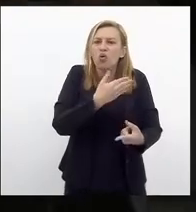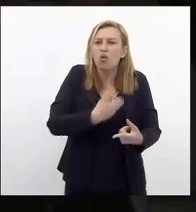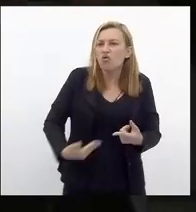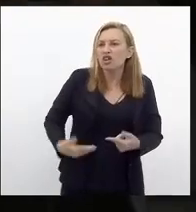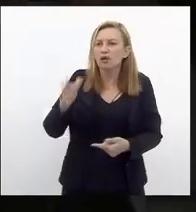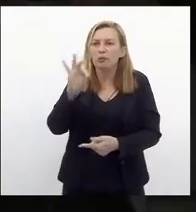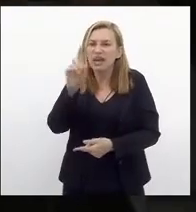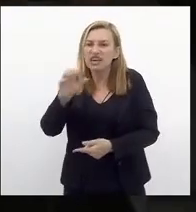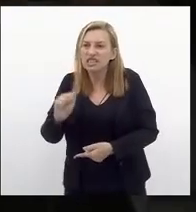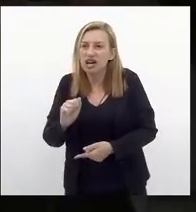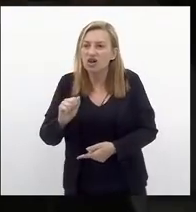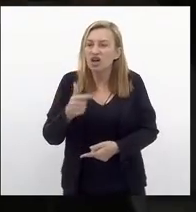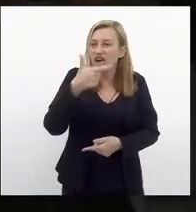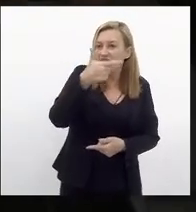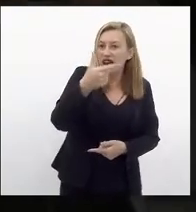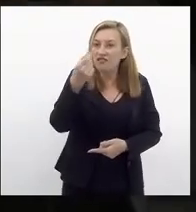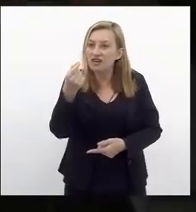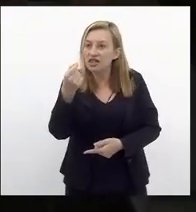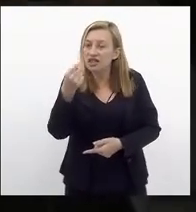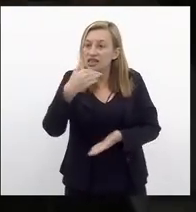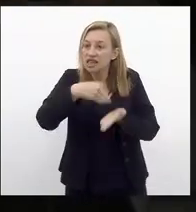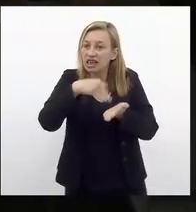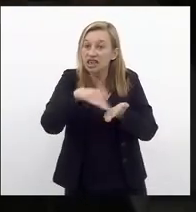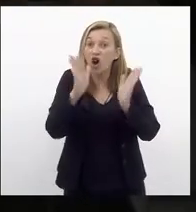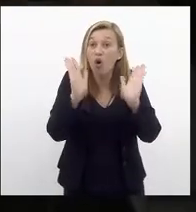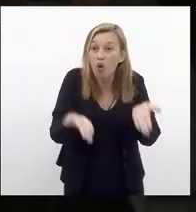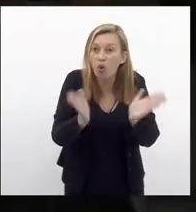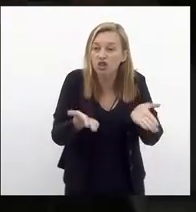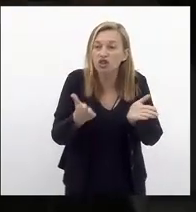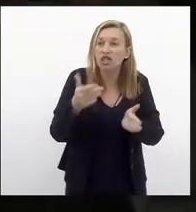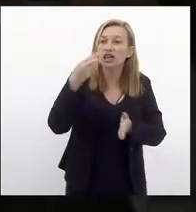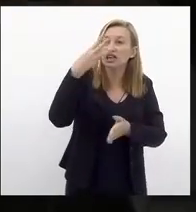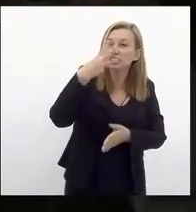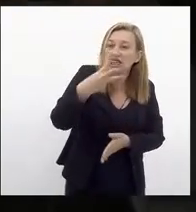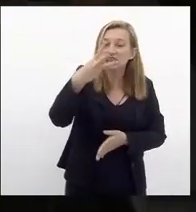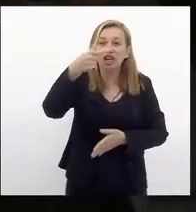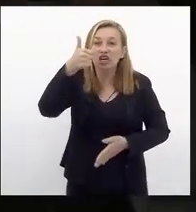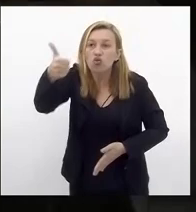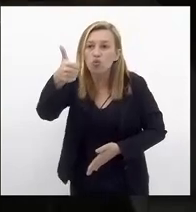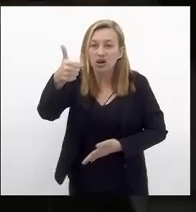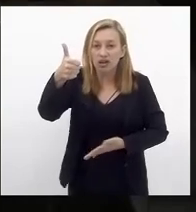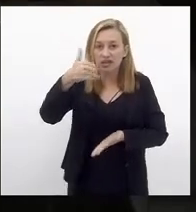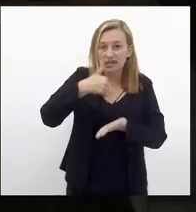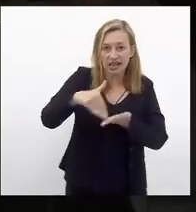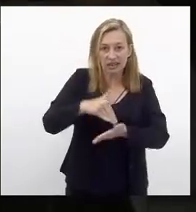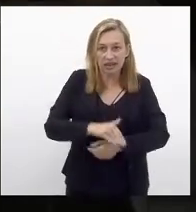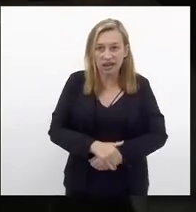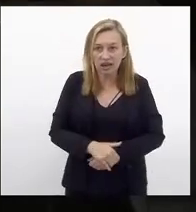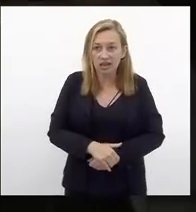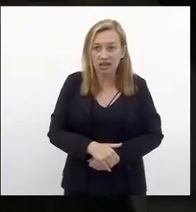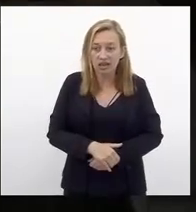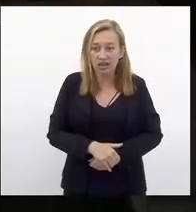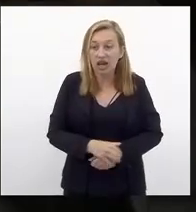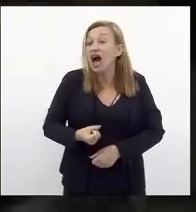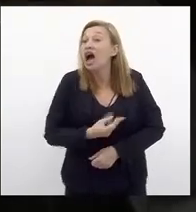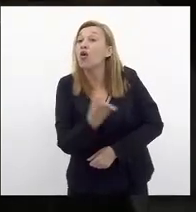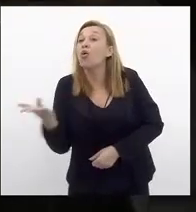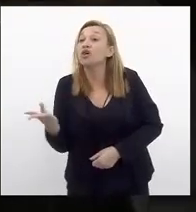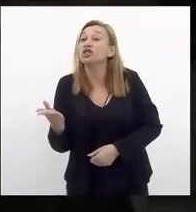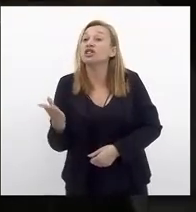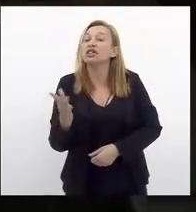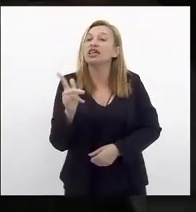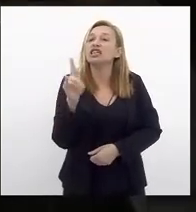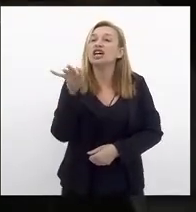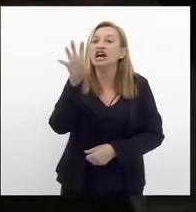pensão era um vídeo secretarias hoje são frita umas é a quantidade de